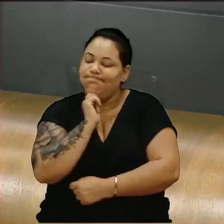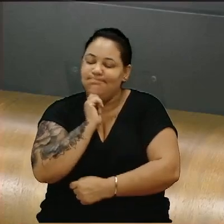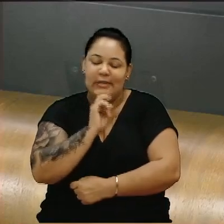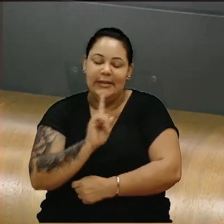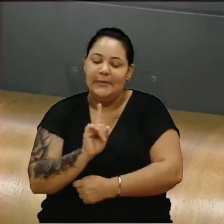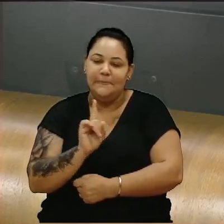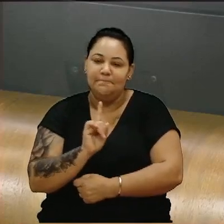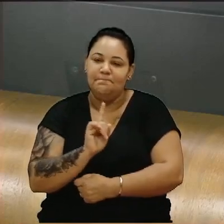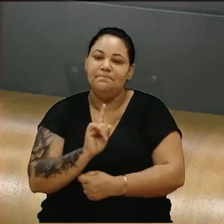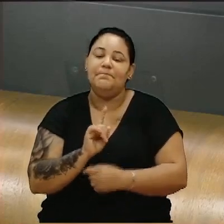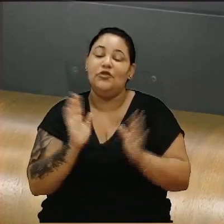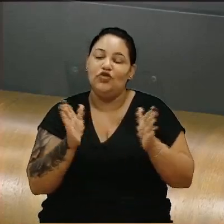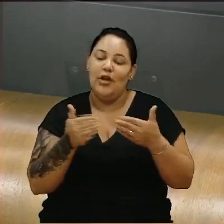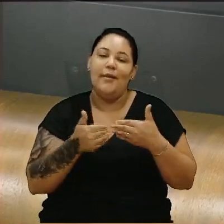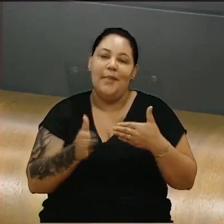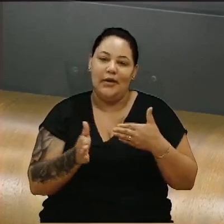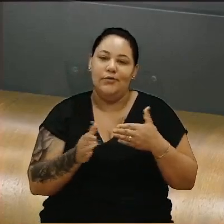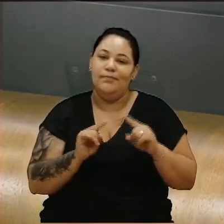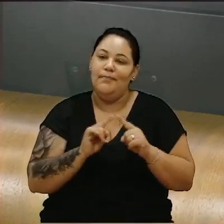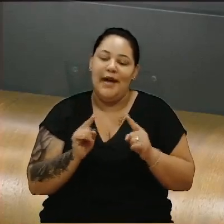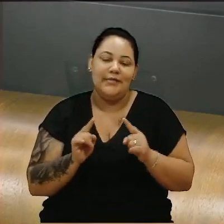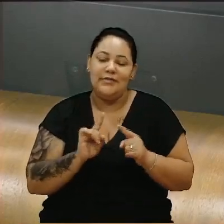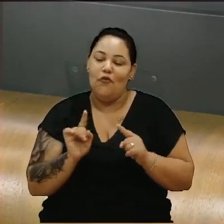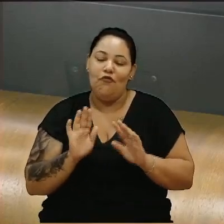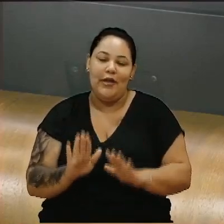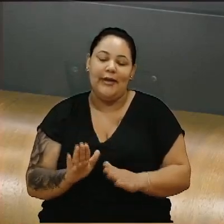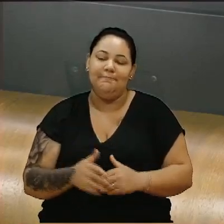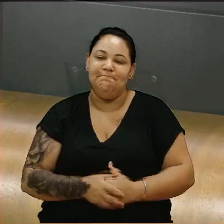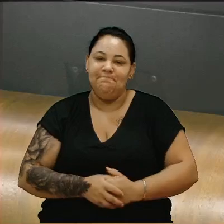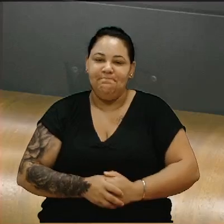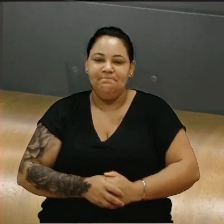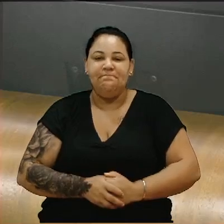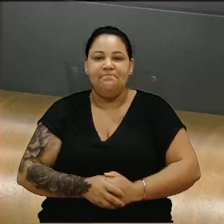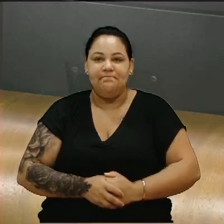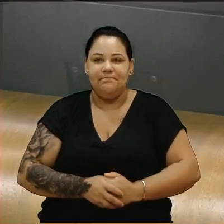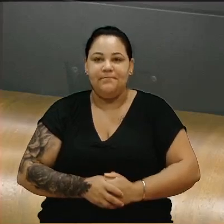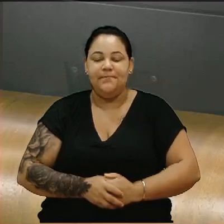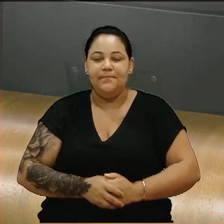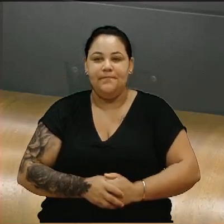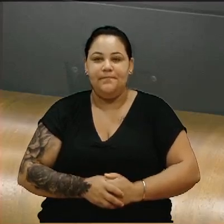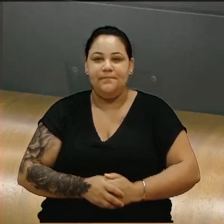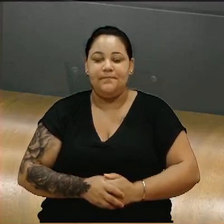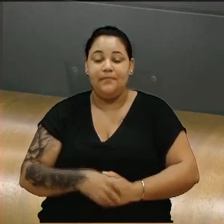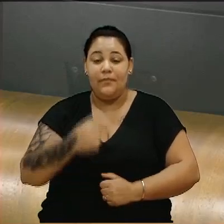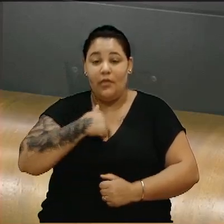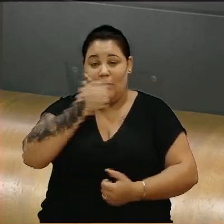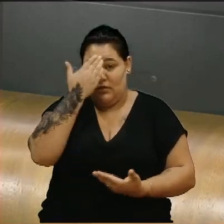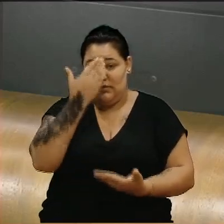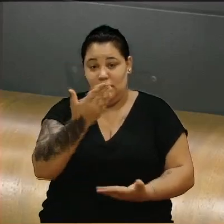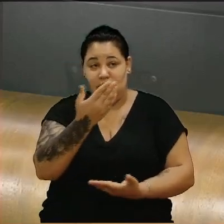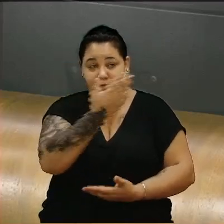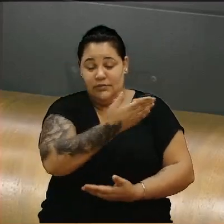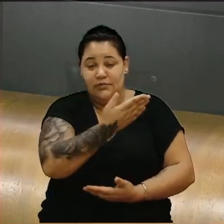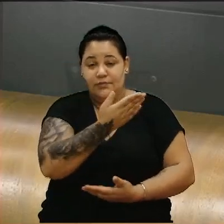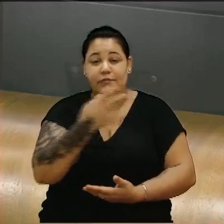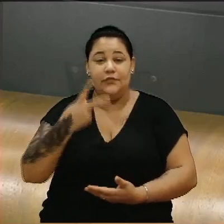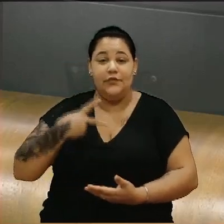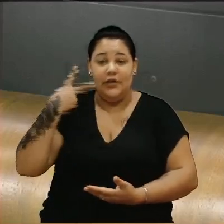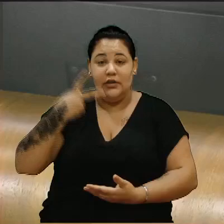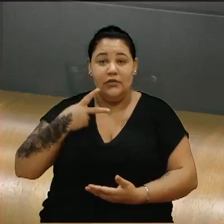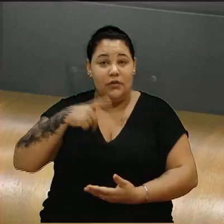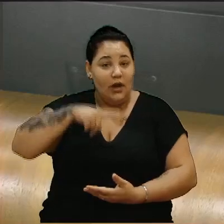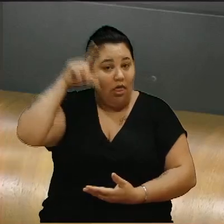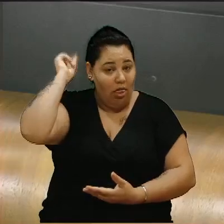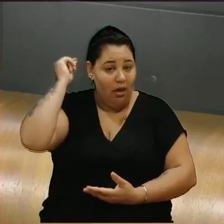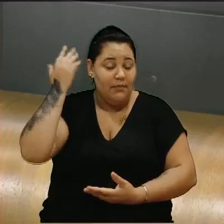abertura, e foi aberto, mas infelizmente não fica aberto todo esse período. Eu agradeço, vereador Caleb, pelo espaço e de